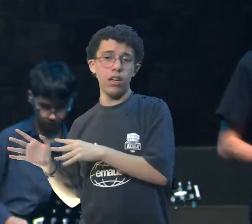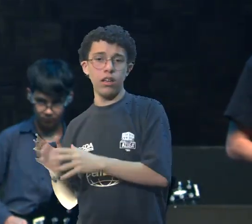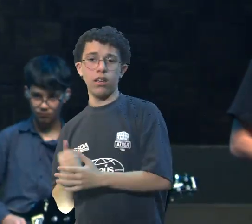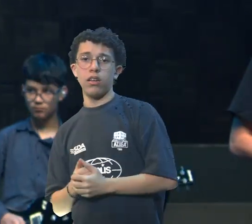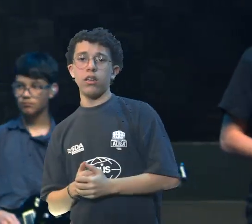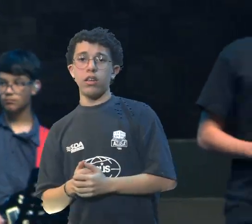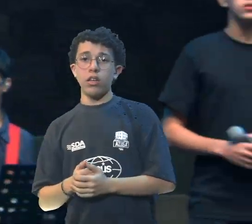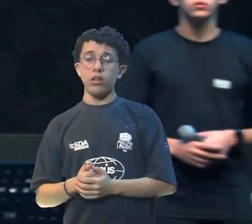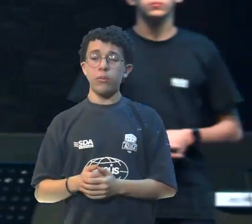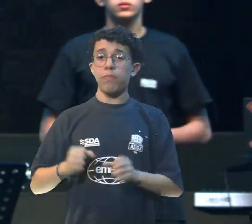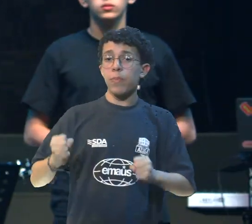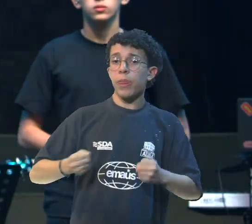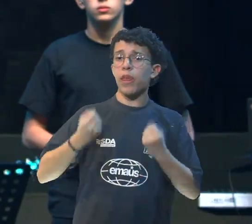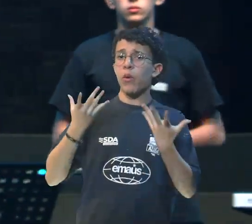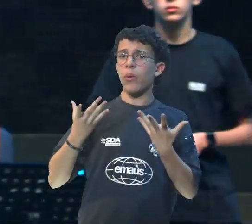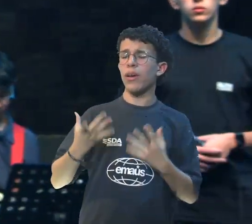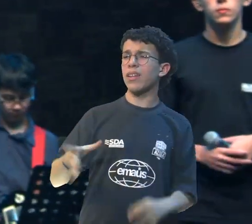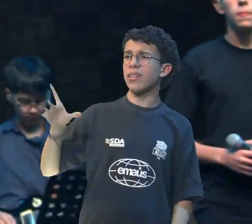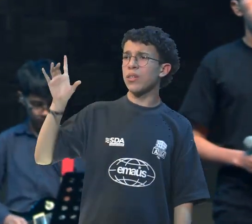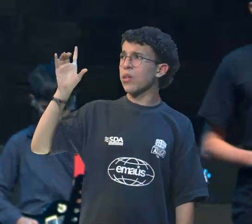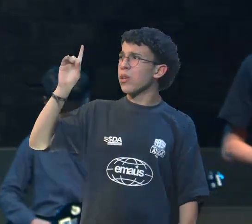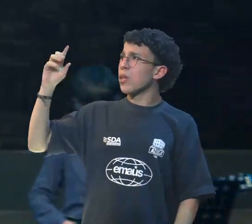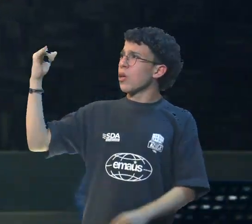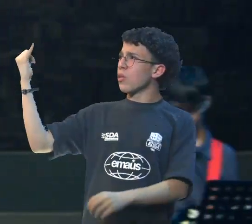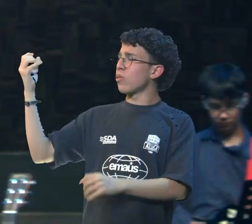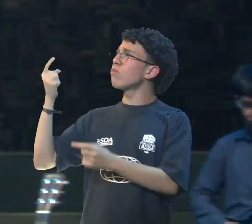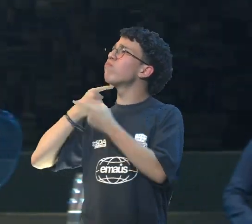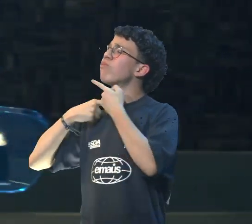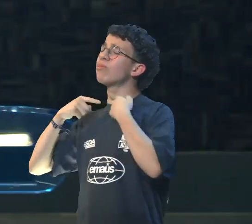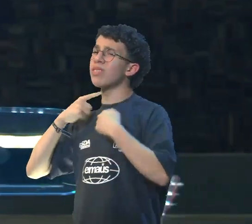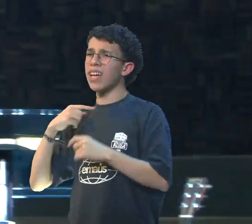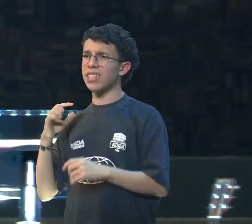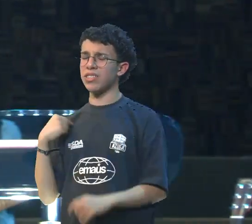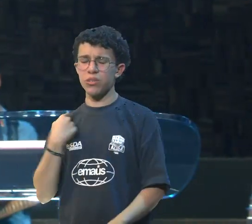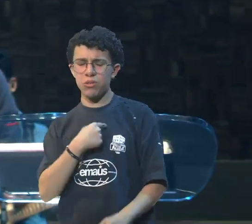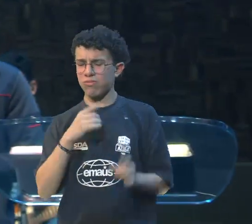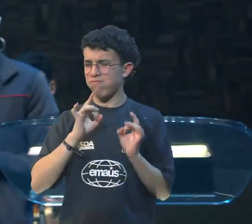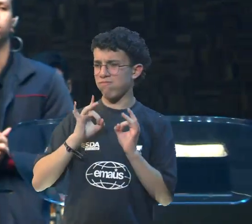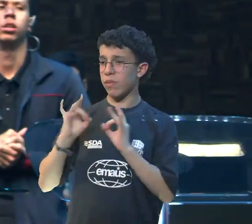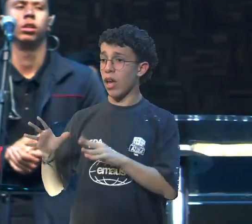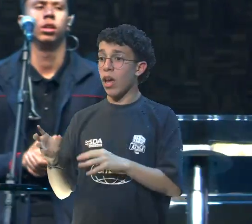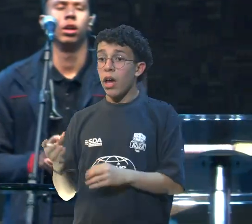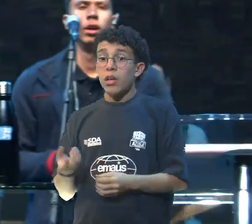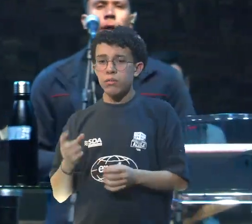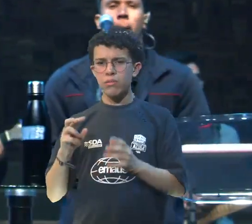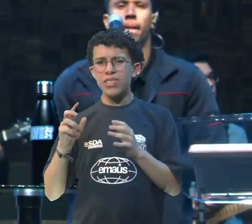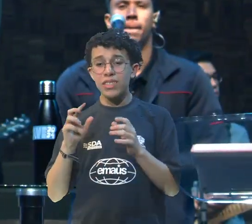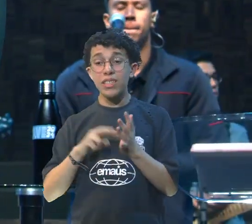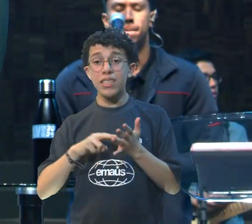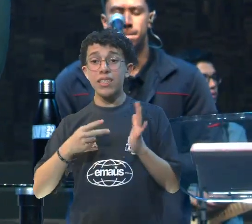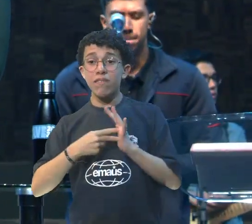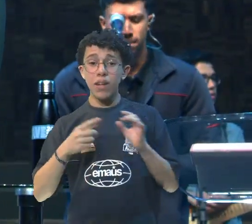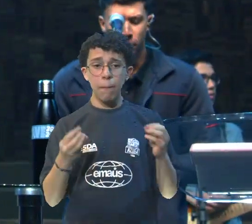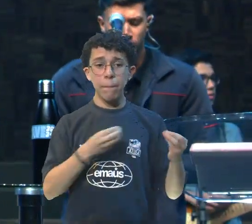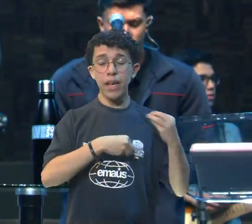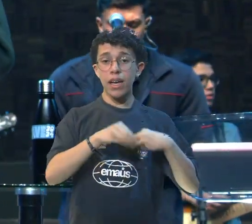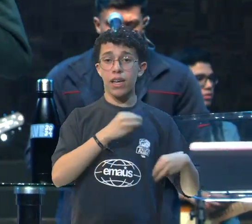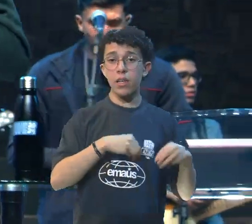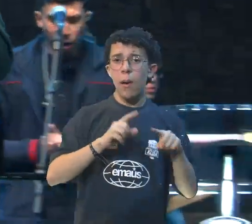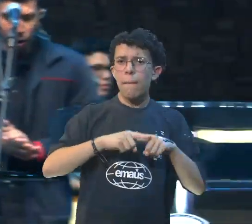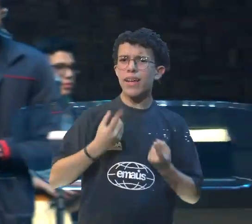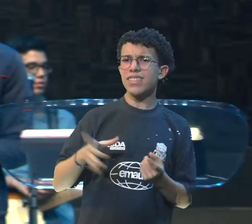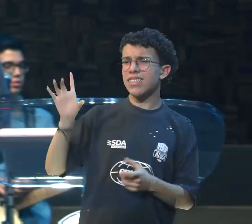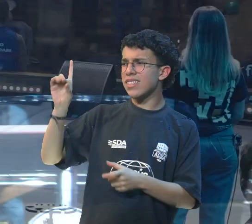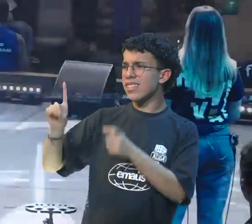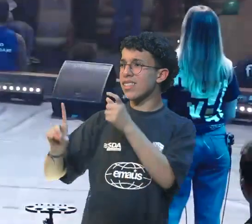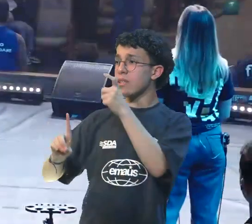quando nós viramos as costas para os conselhos de Deus, a Bíblia chama isso de pecado. Só que se Deus é fonte de vida, e eu virei